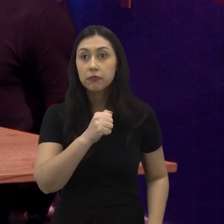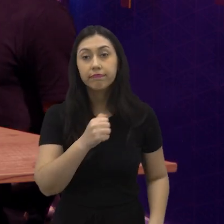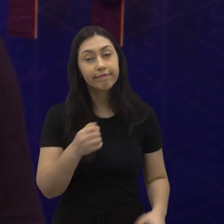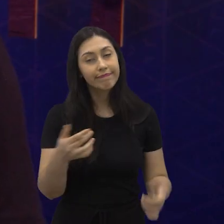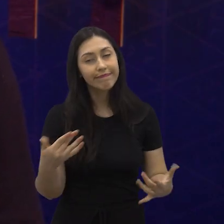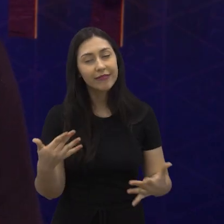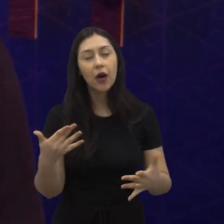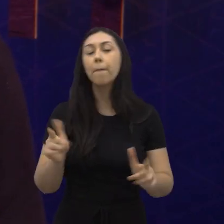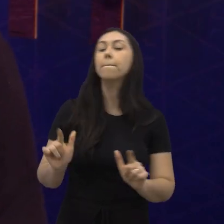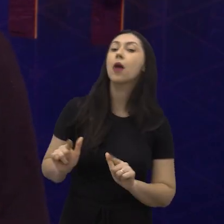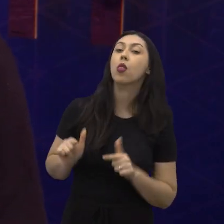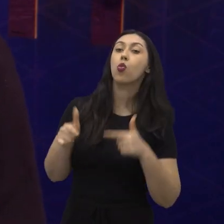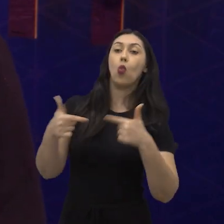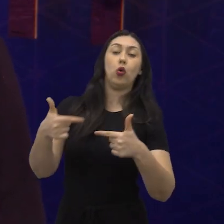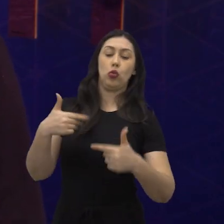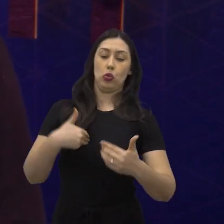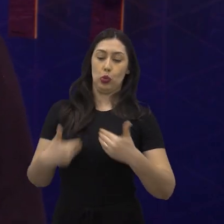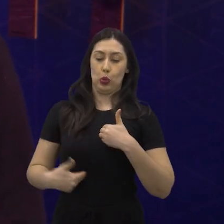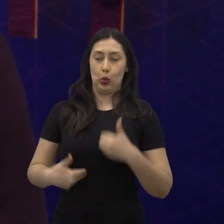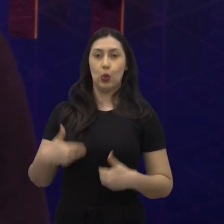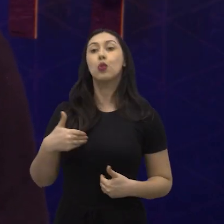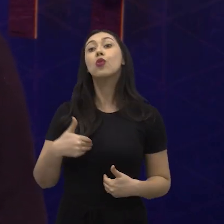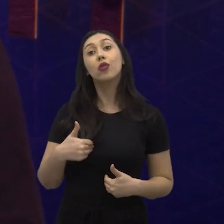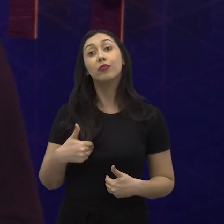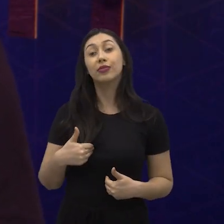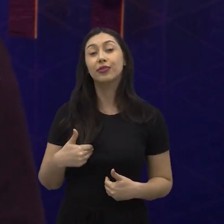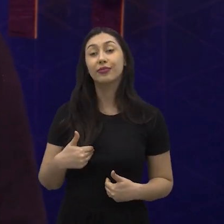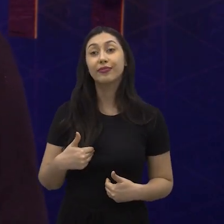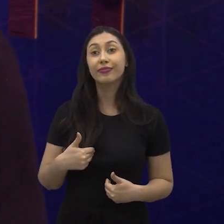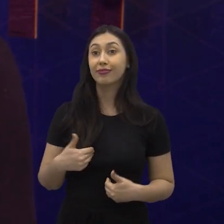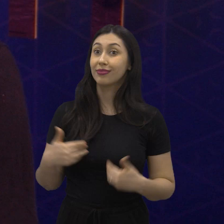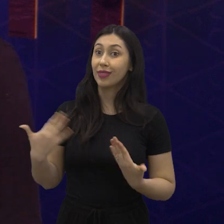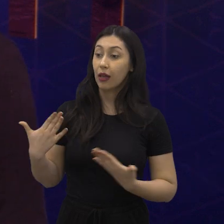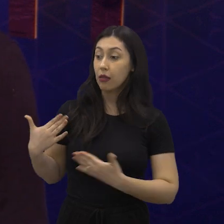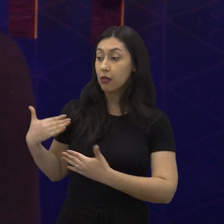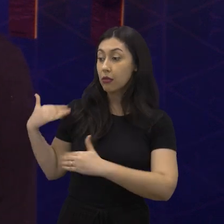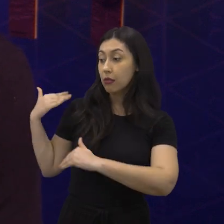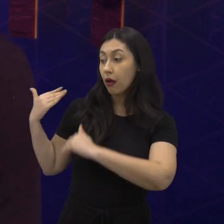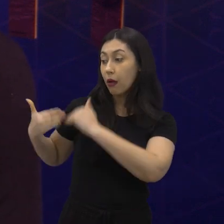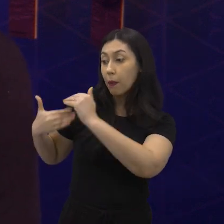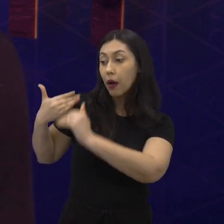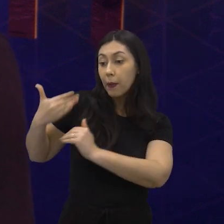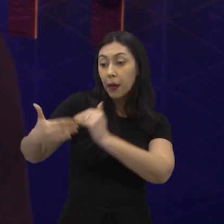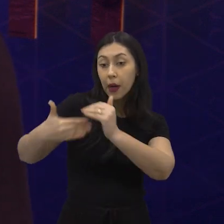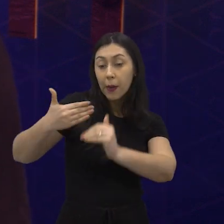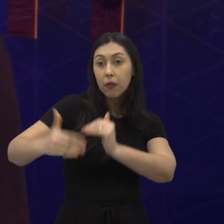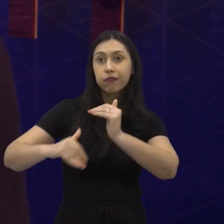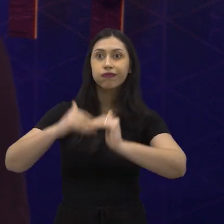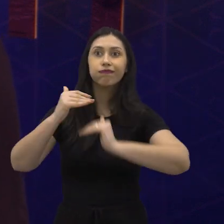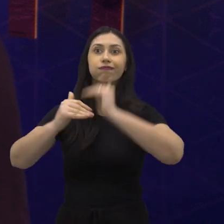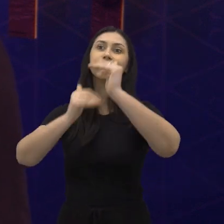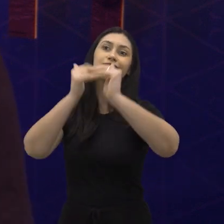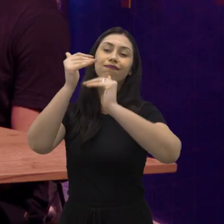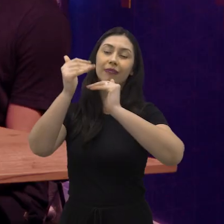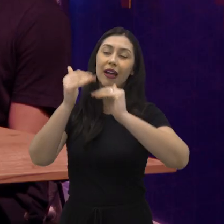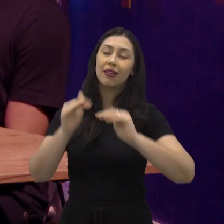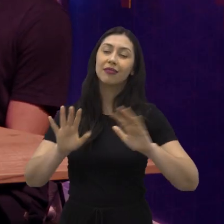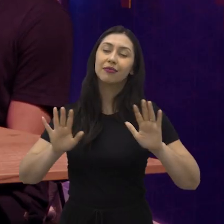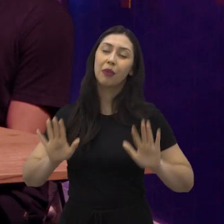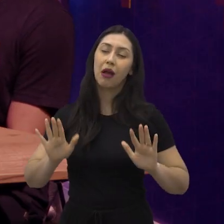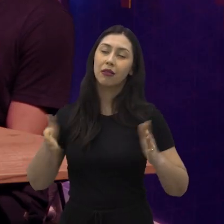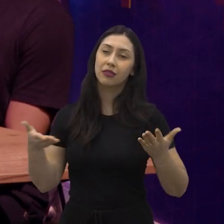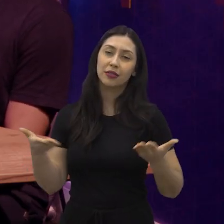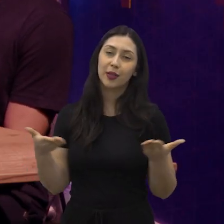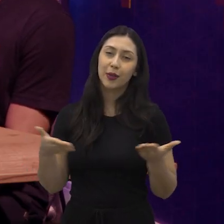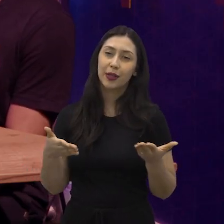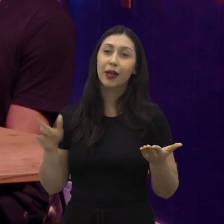Então, é uma reação biológica do corpo para algo que realmente a evolução nos deu porque era útil. Só que